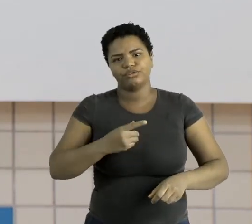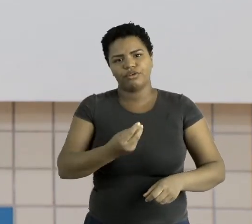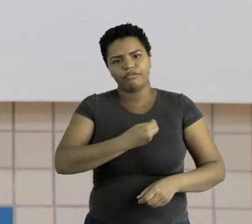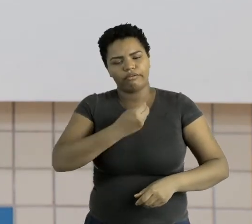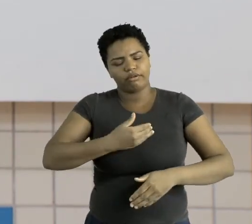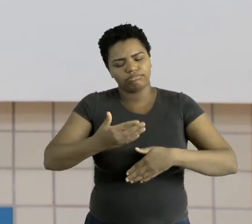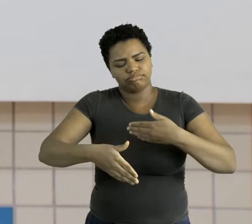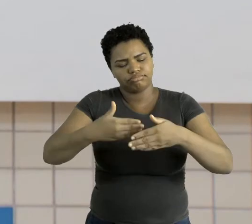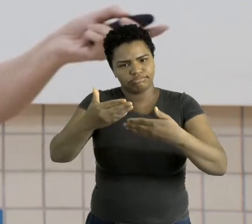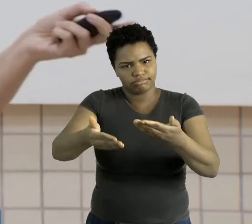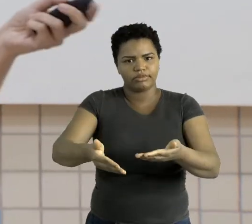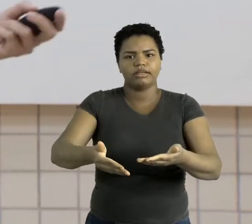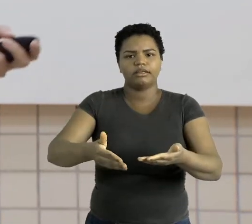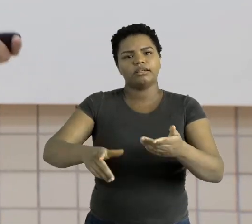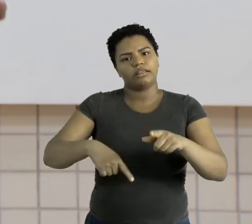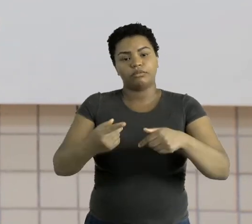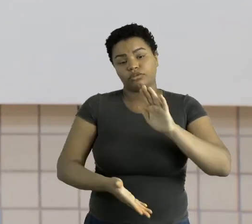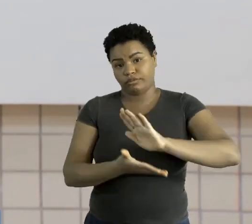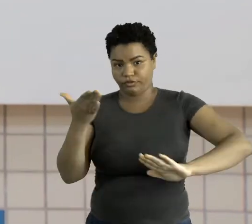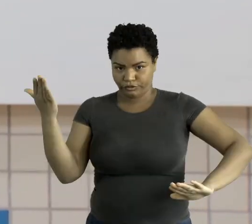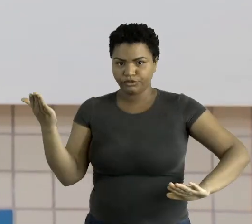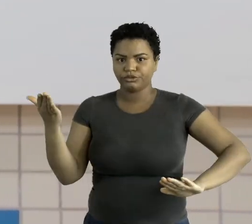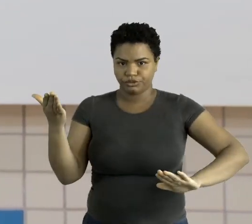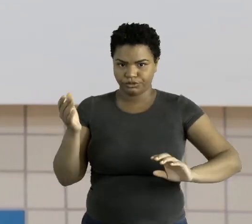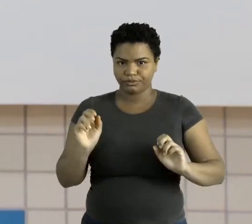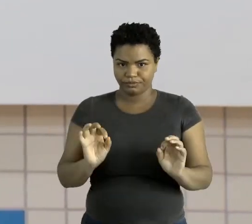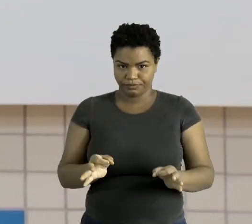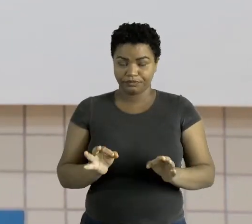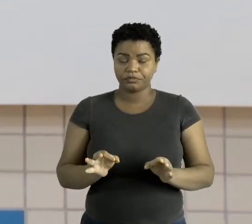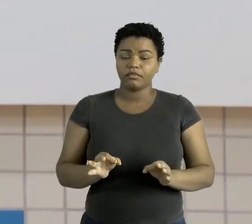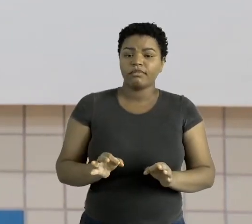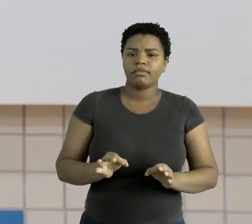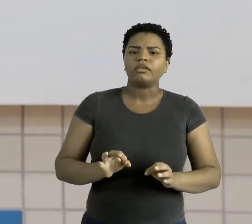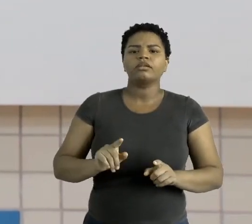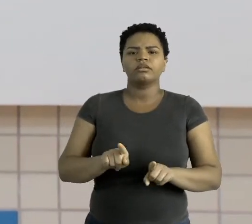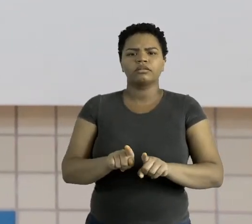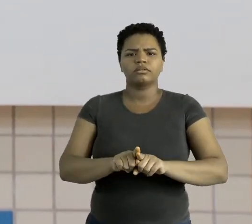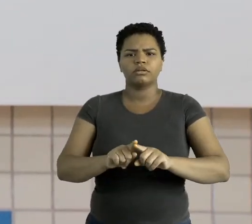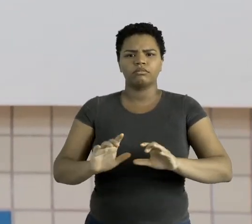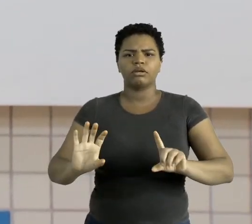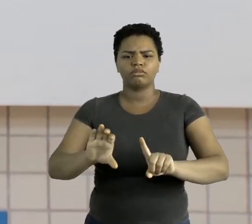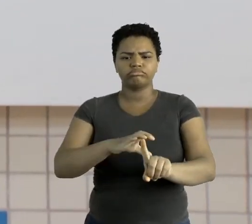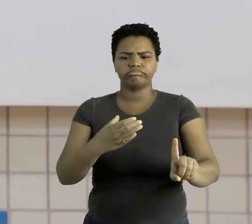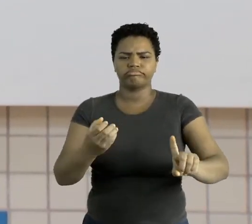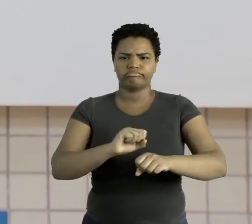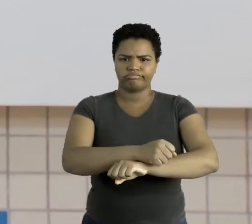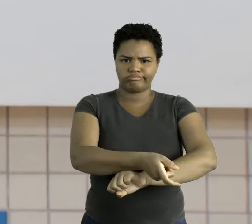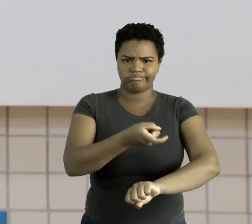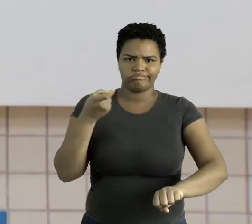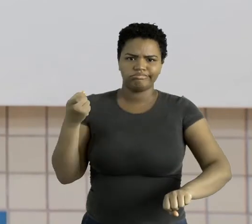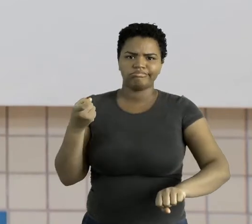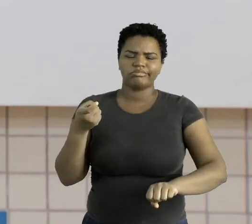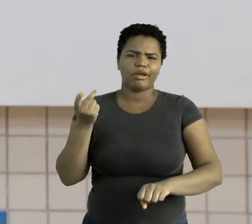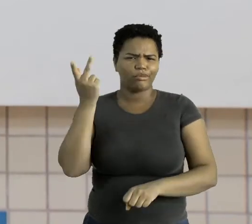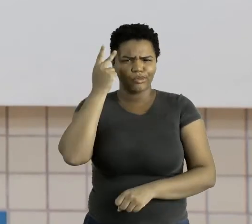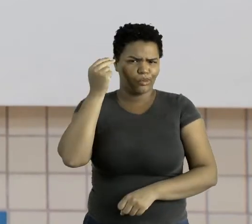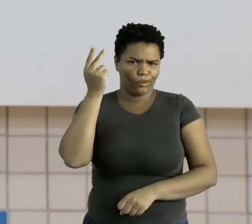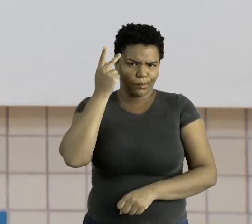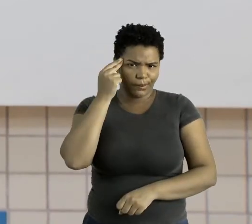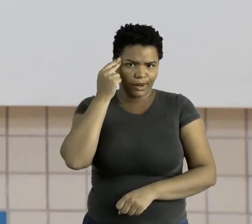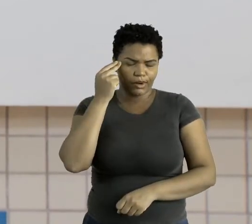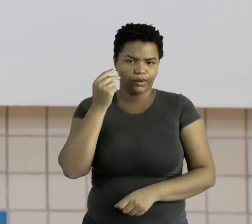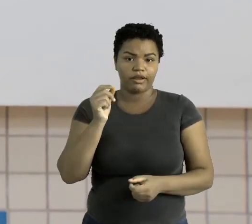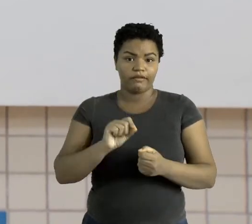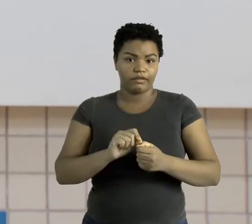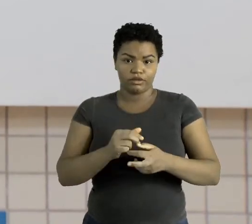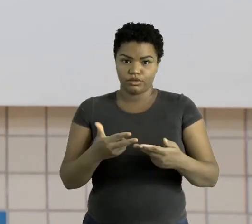que eles fugiram. Também, na comunidade quilombola, é muito comum que eles fazem uma coisa com um nome muito